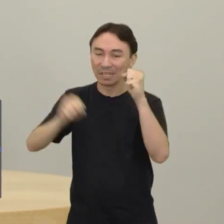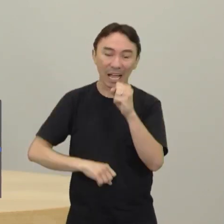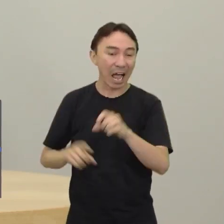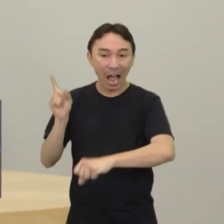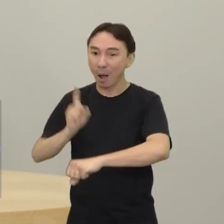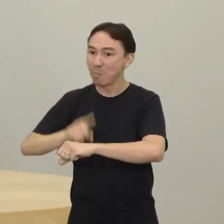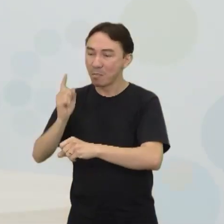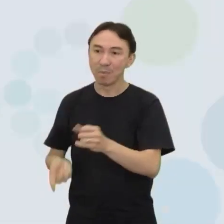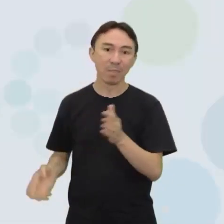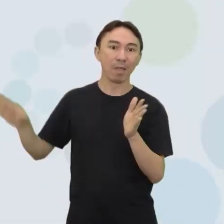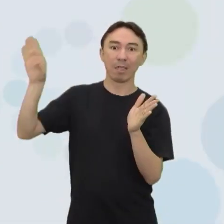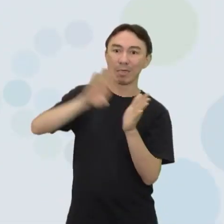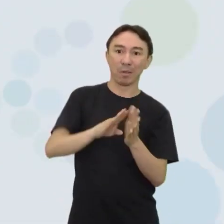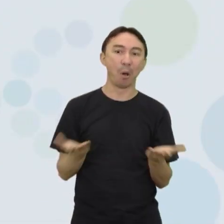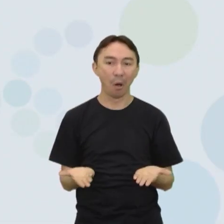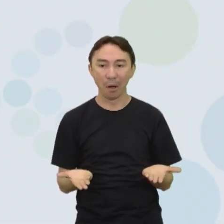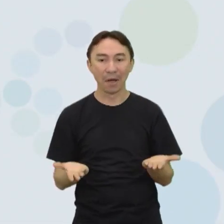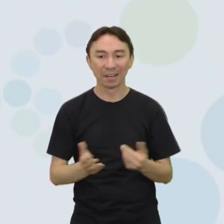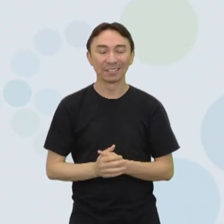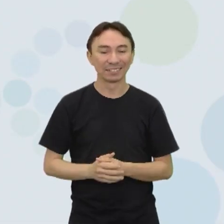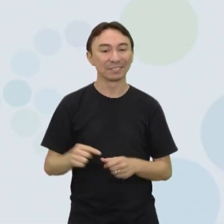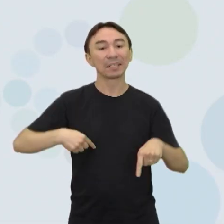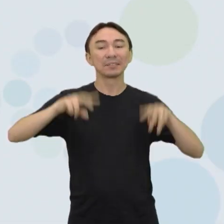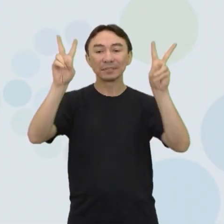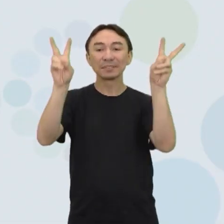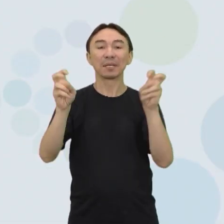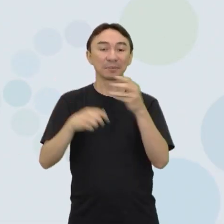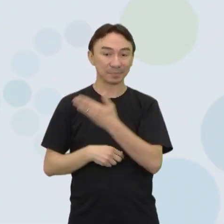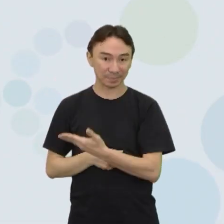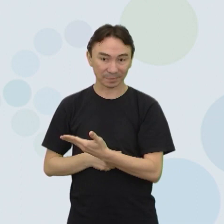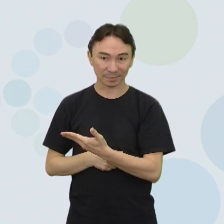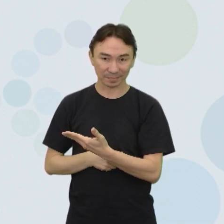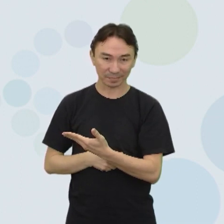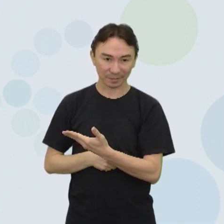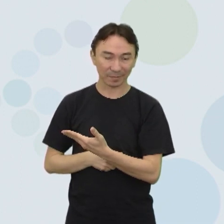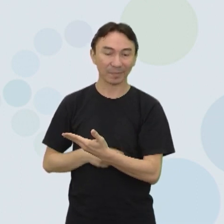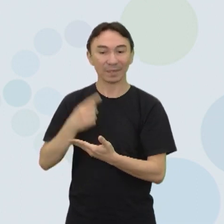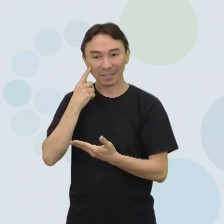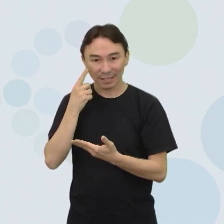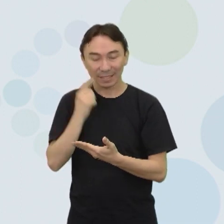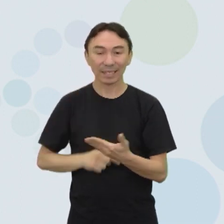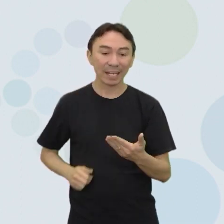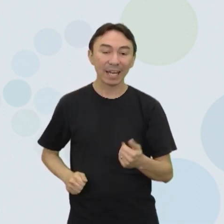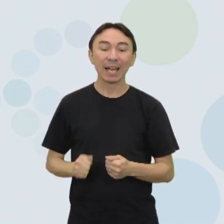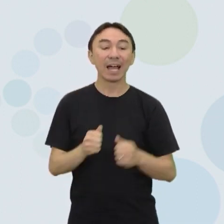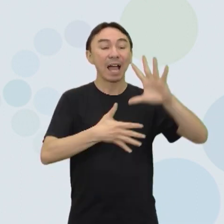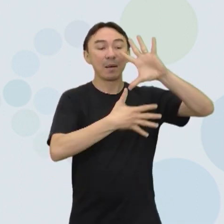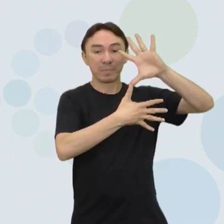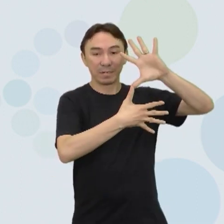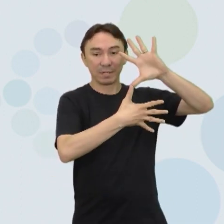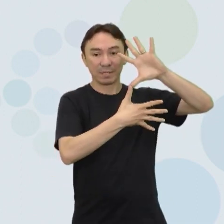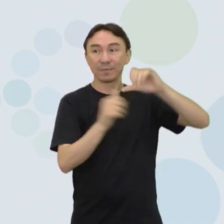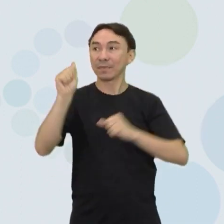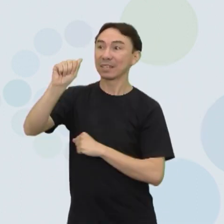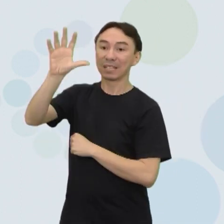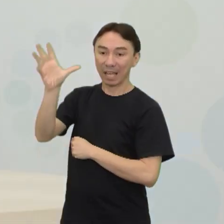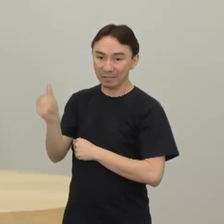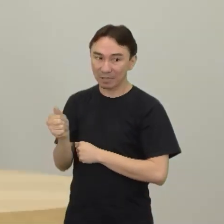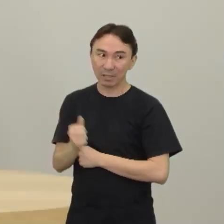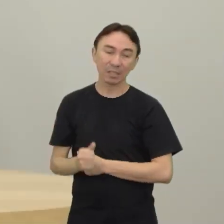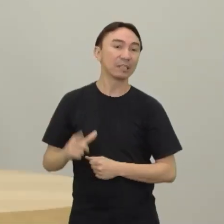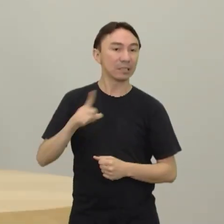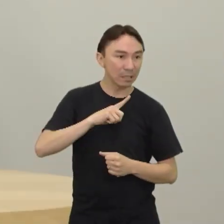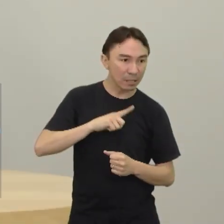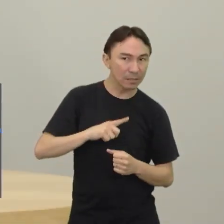tema da aula. Vamos lá. Semelhanças e diferenças entre América e África, parte 1. Então nós vamos ter duas